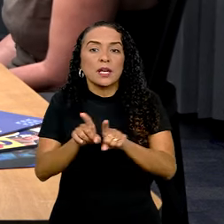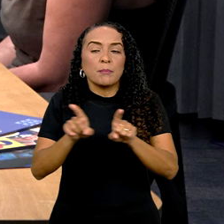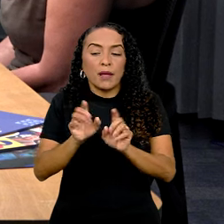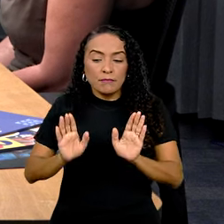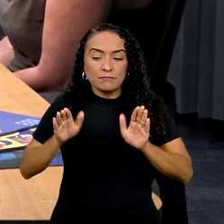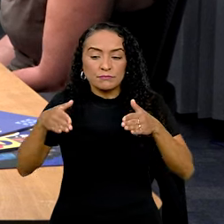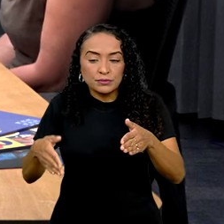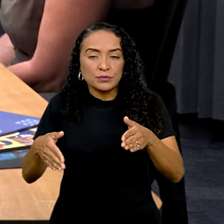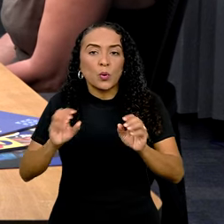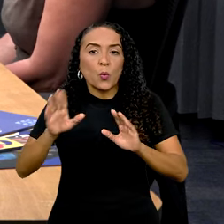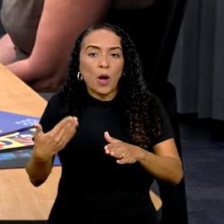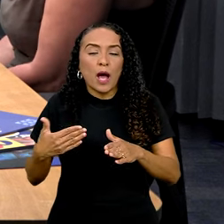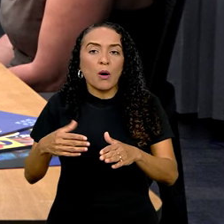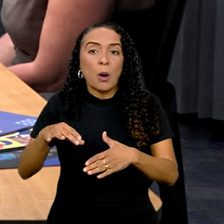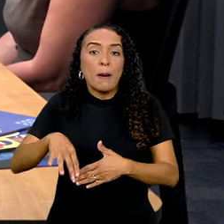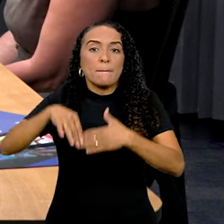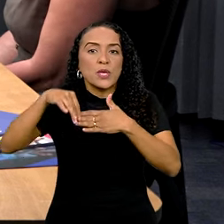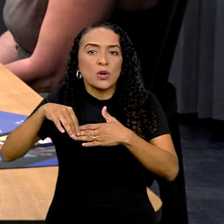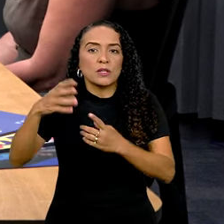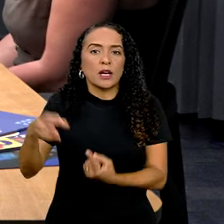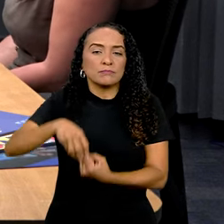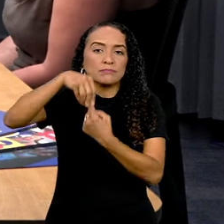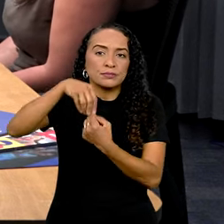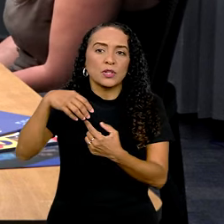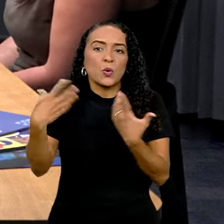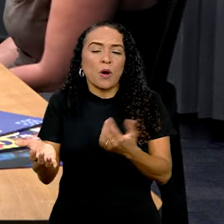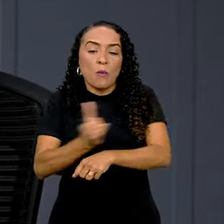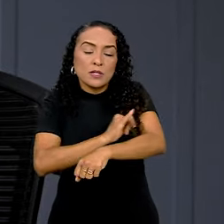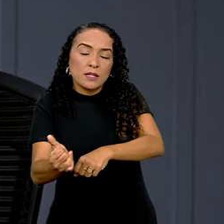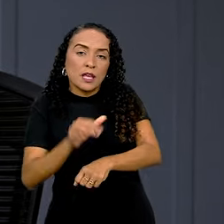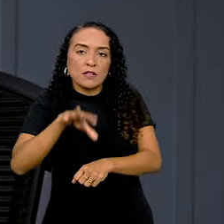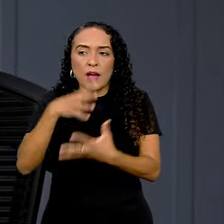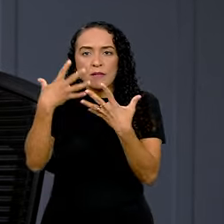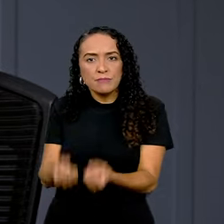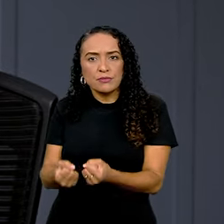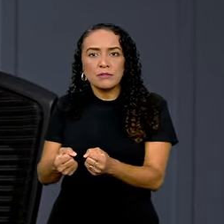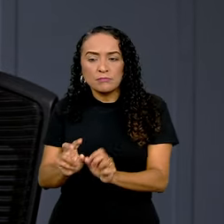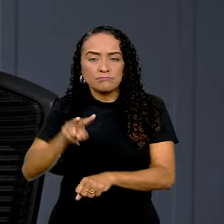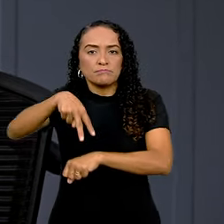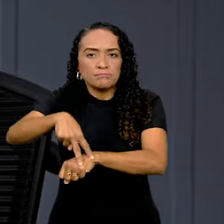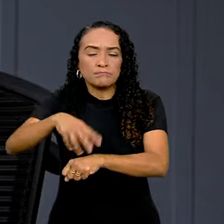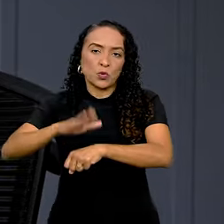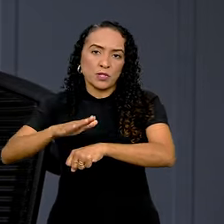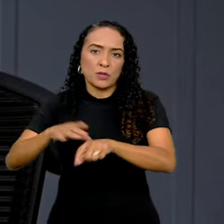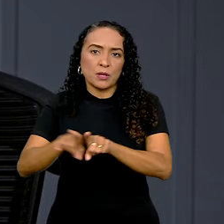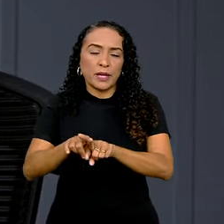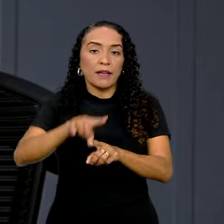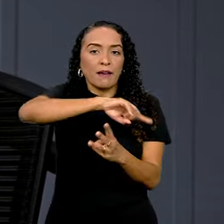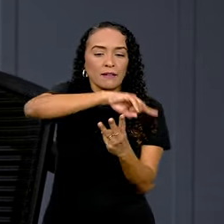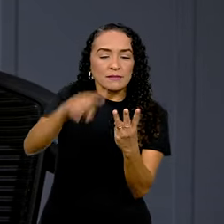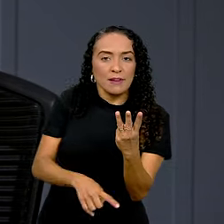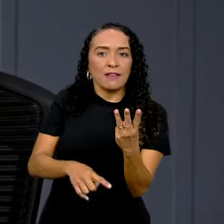e o direcionamento de quais são as prioridades Quais são as medidas que devem ser adotadas para enfrentamento dessas condições E